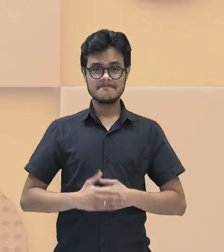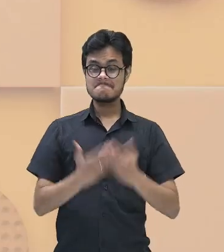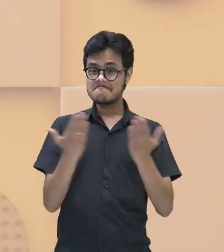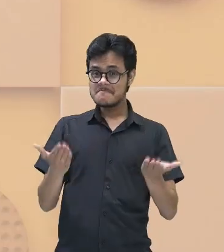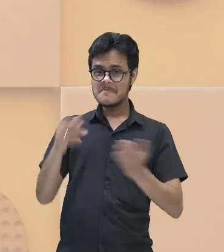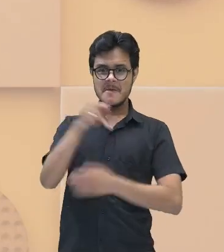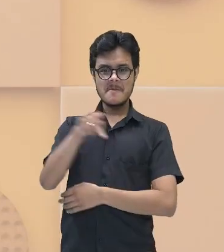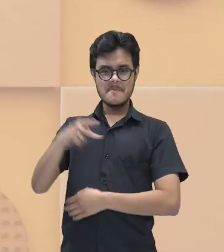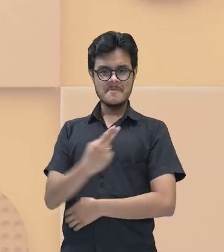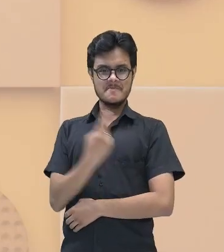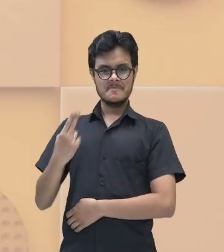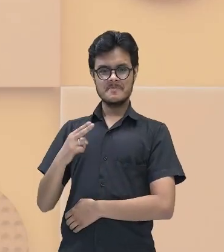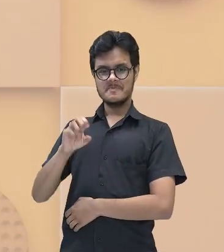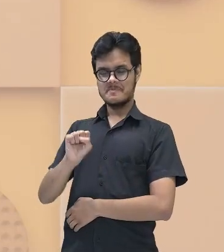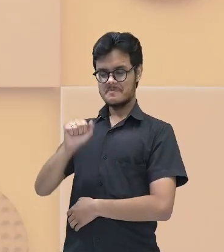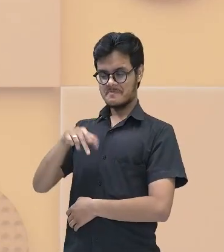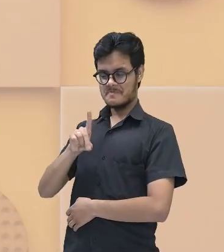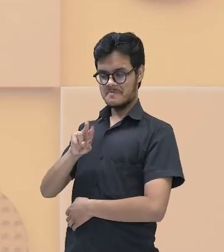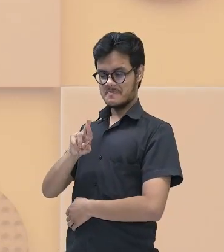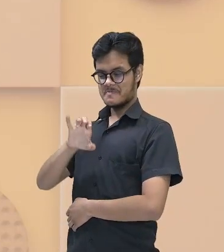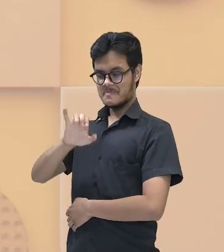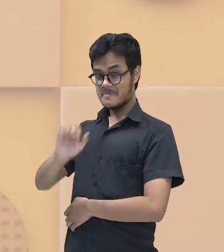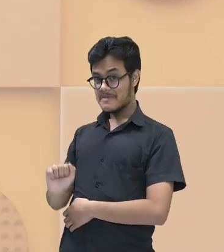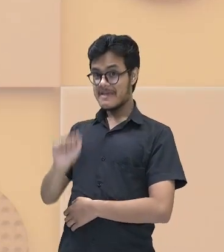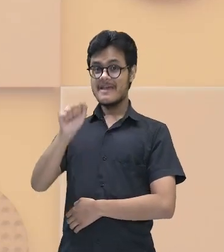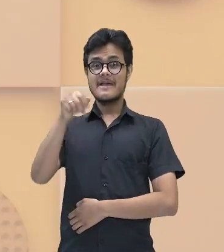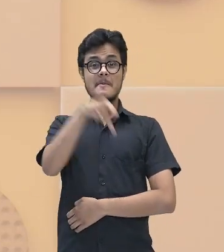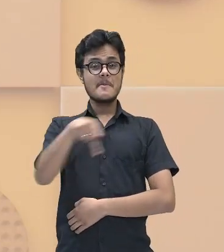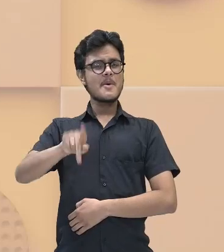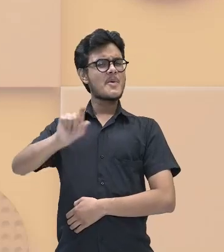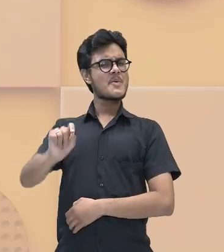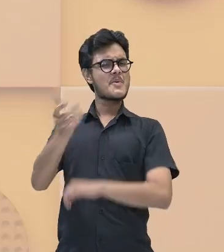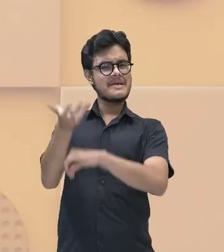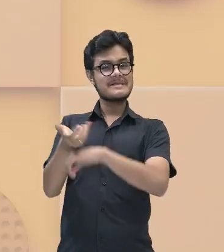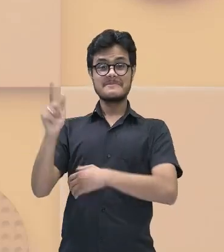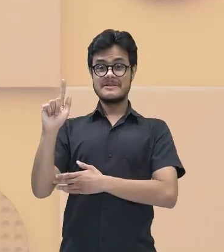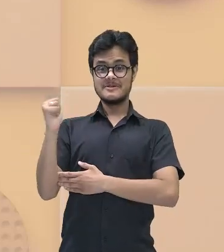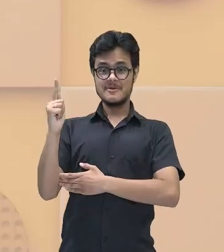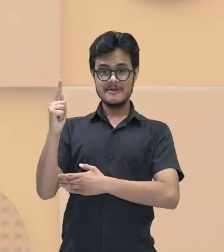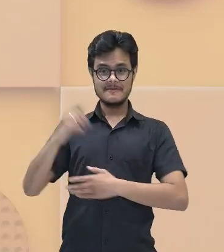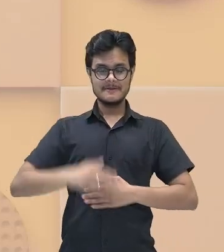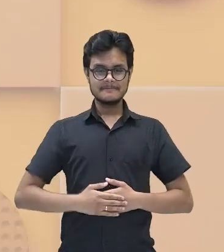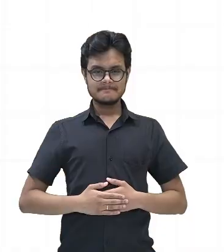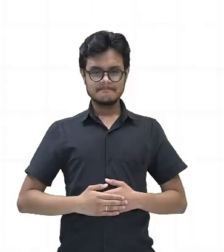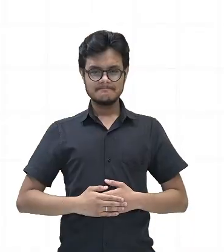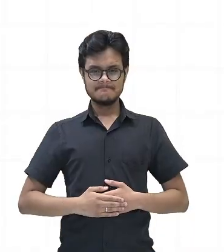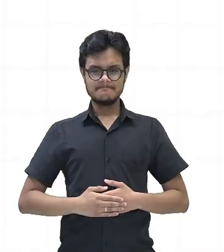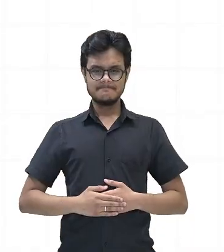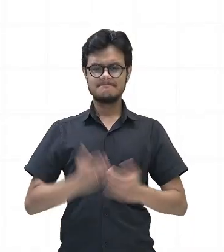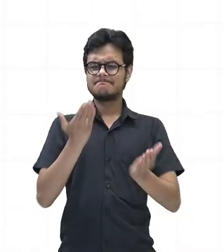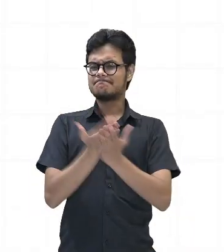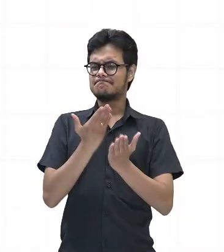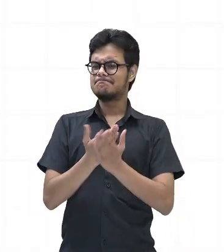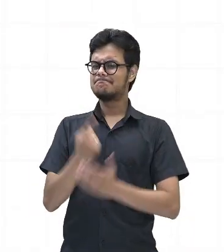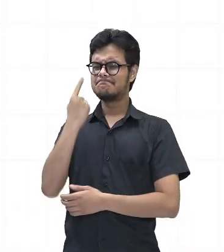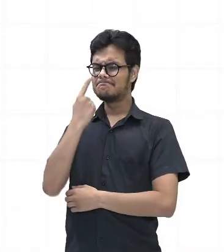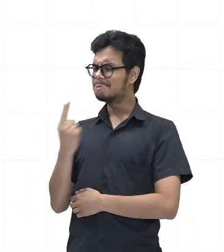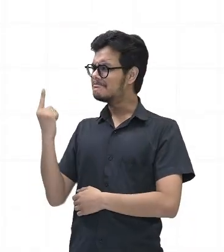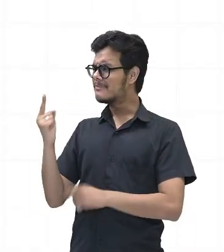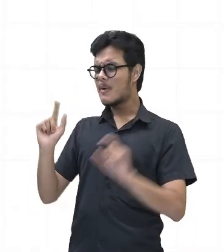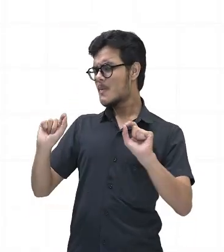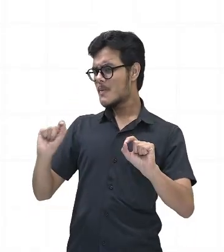sou a professora Sandréia Cascais, professora do componente de Geografia. Vamos dar uma olhada aí qual será a nossa